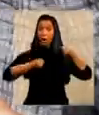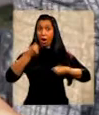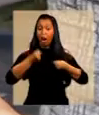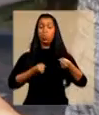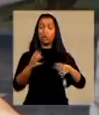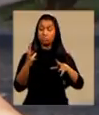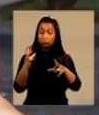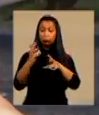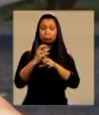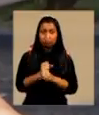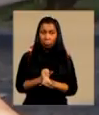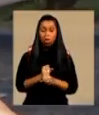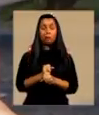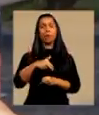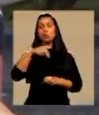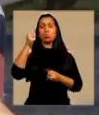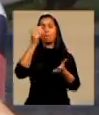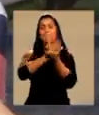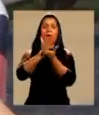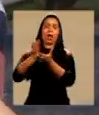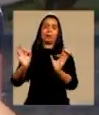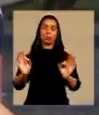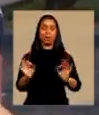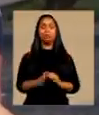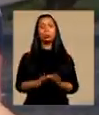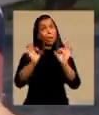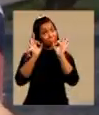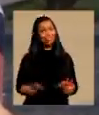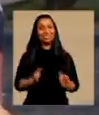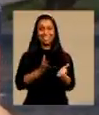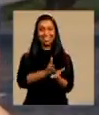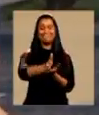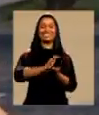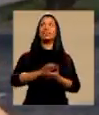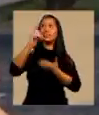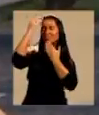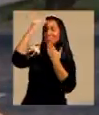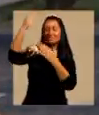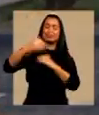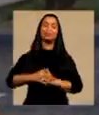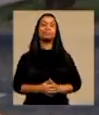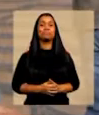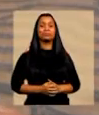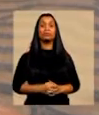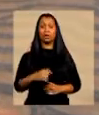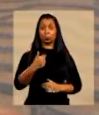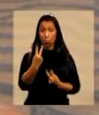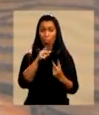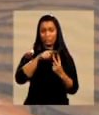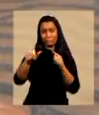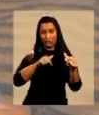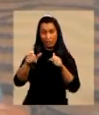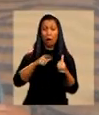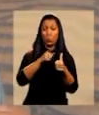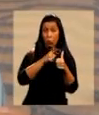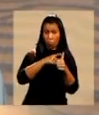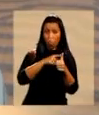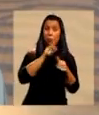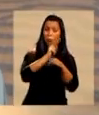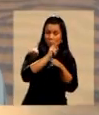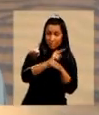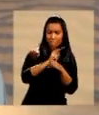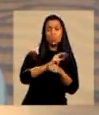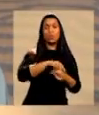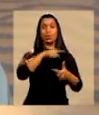aí ele juntou, me deu, mas nunca. Então é muito certinho, graças a Deus. Eu tenho dois trabalhos, um